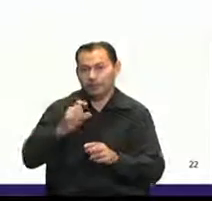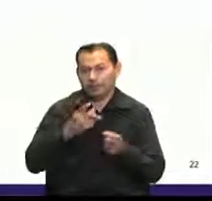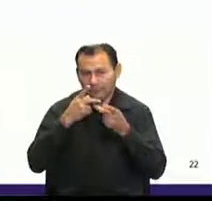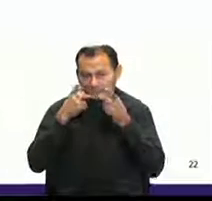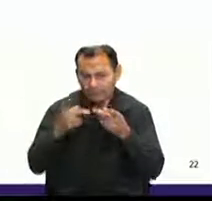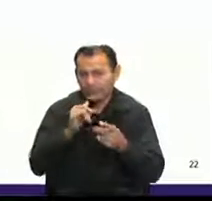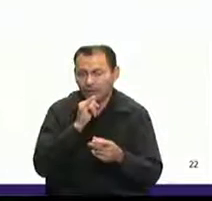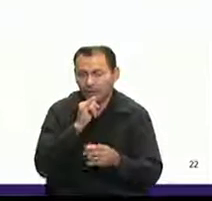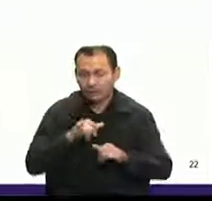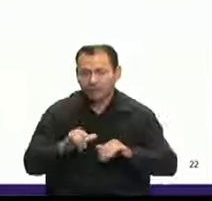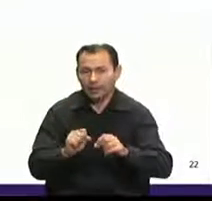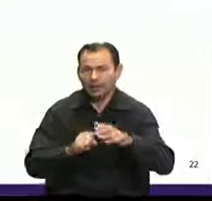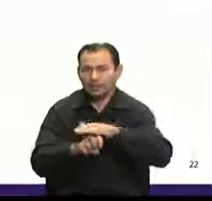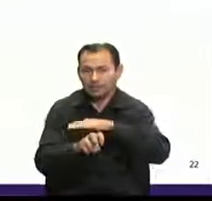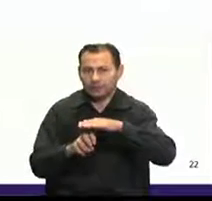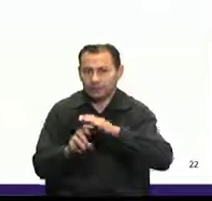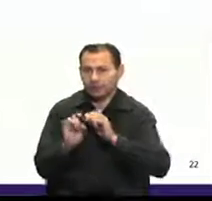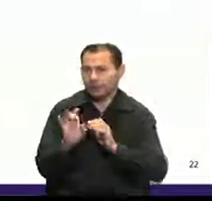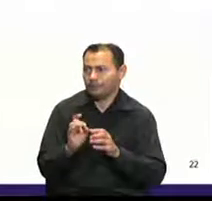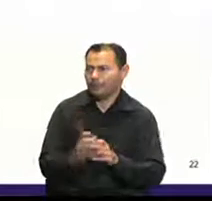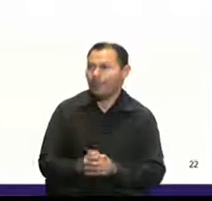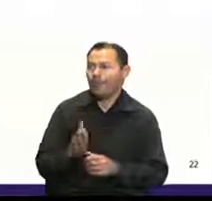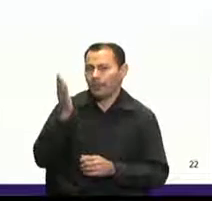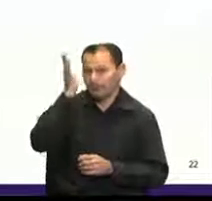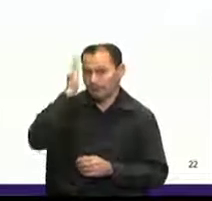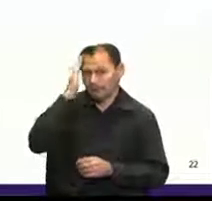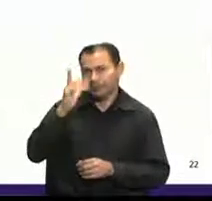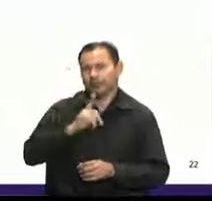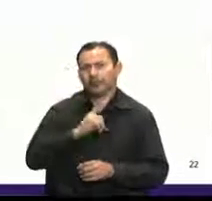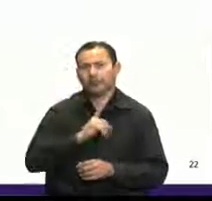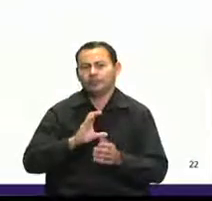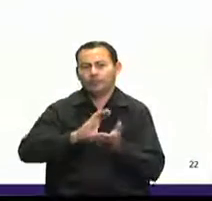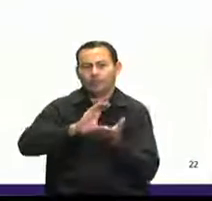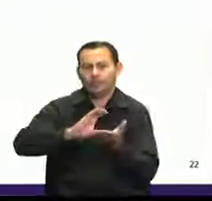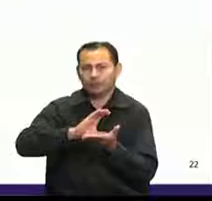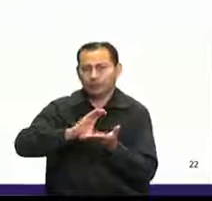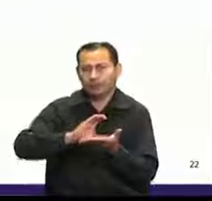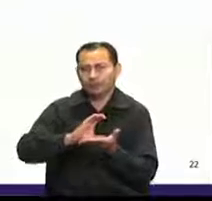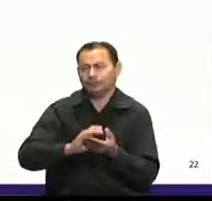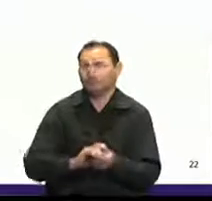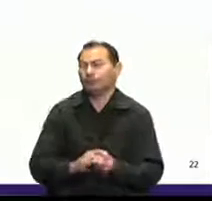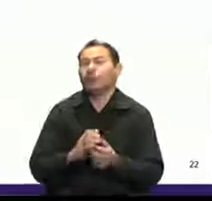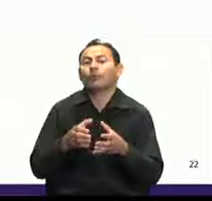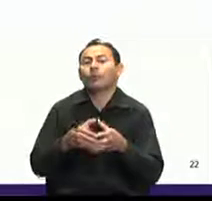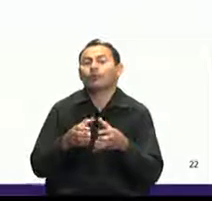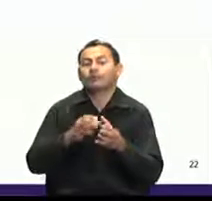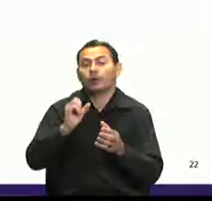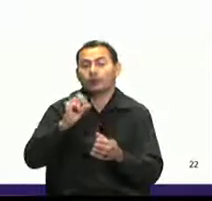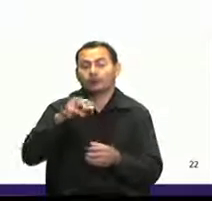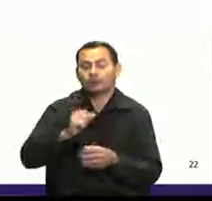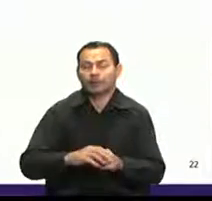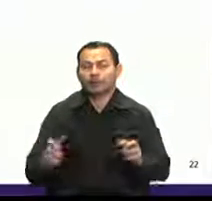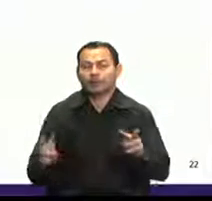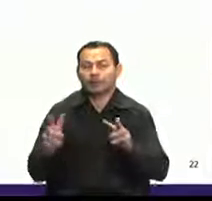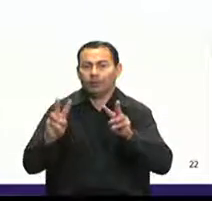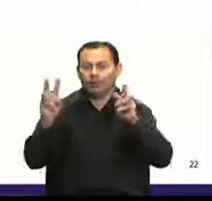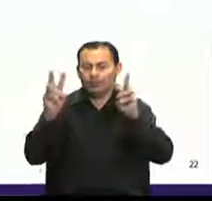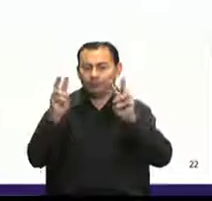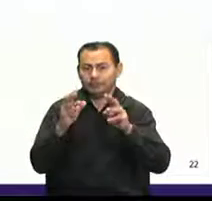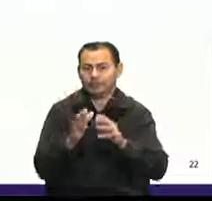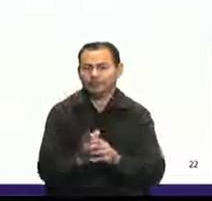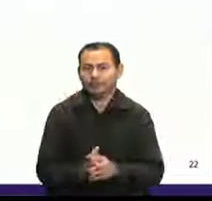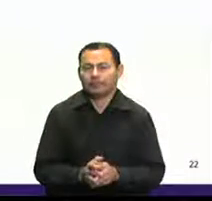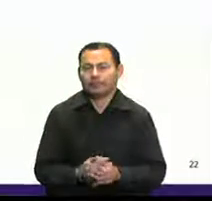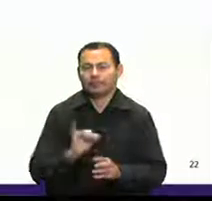referindo por exemplo o mercado de ações sabemos que existe o conselho pegaram comissão de valores